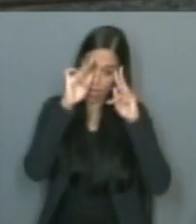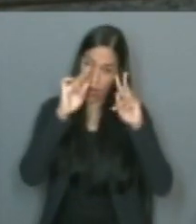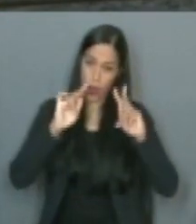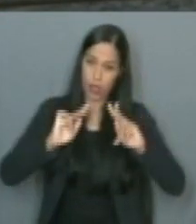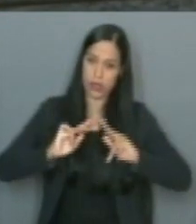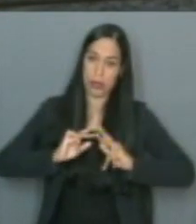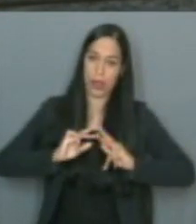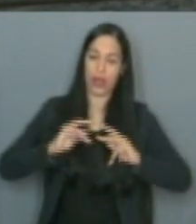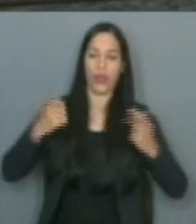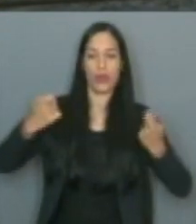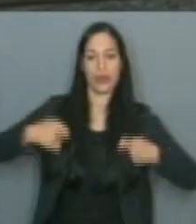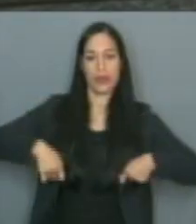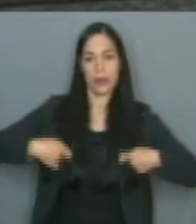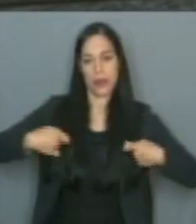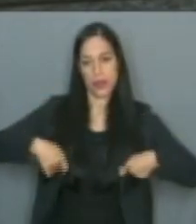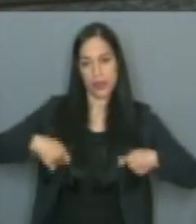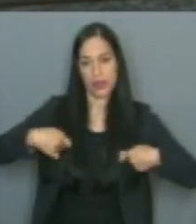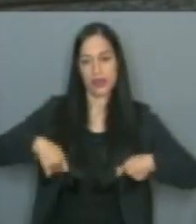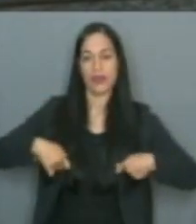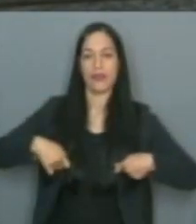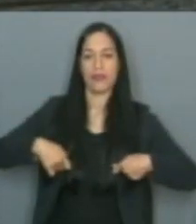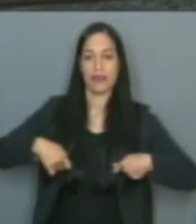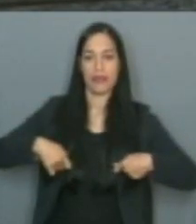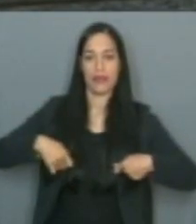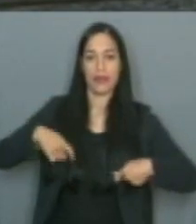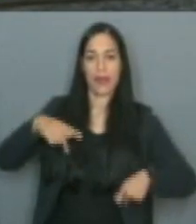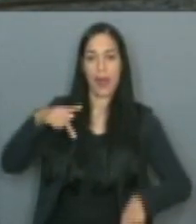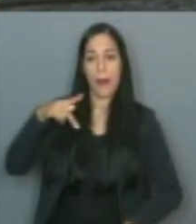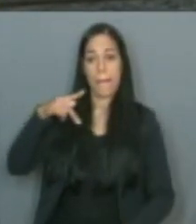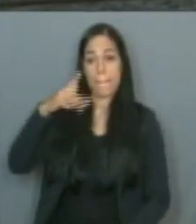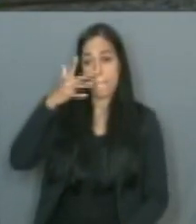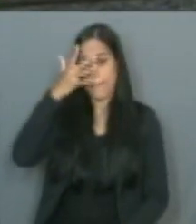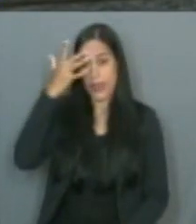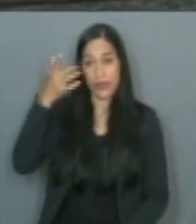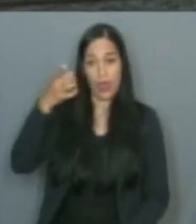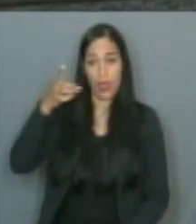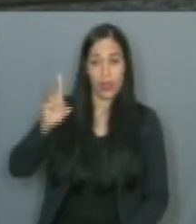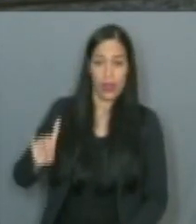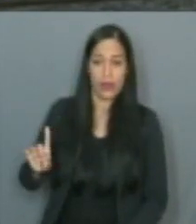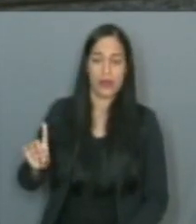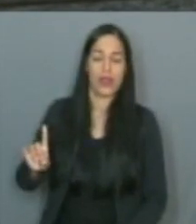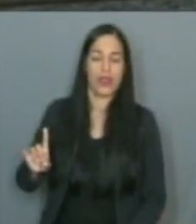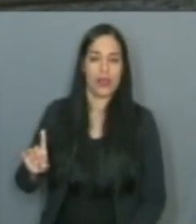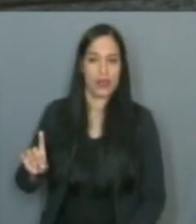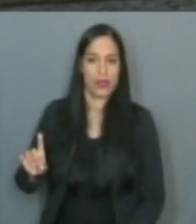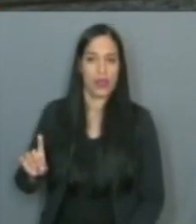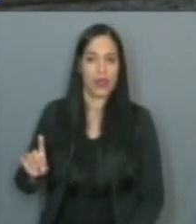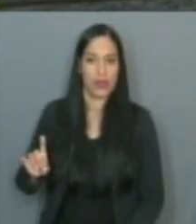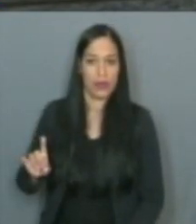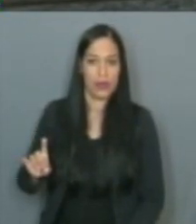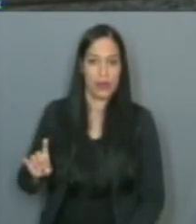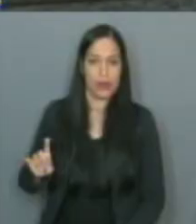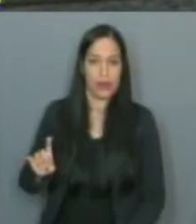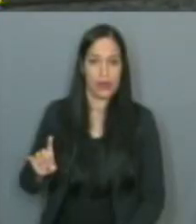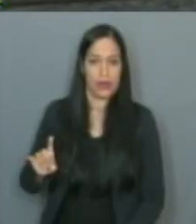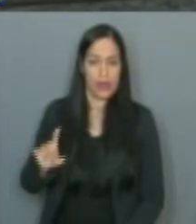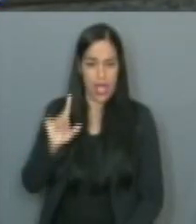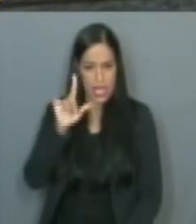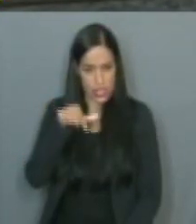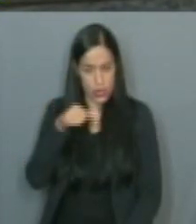quem mais precisa. PCD, pessoa com deficiência, isso é